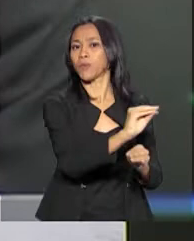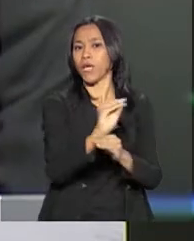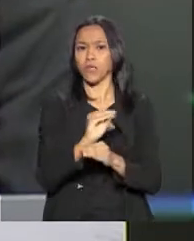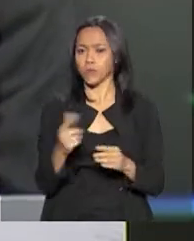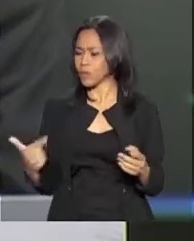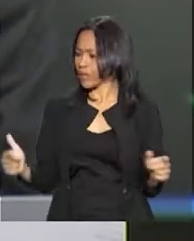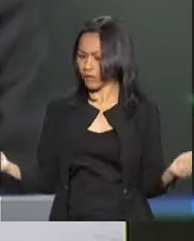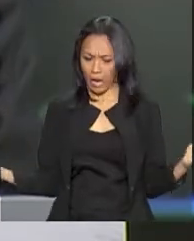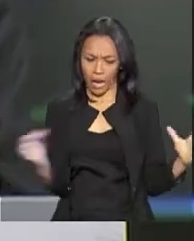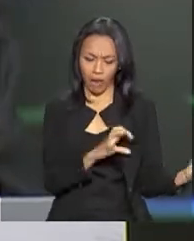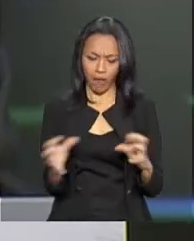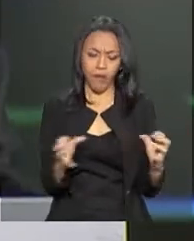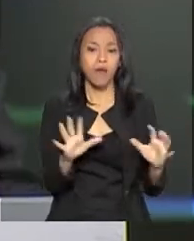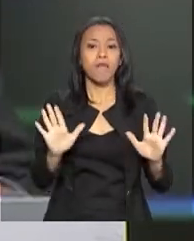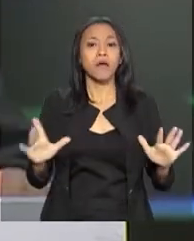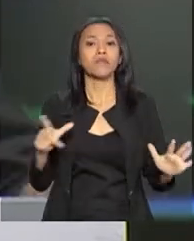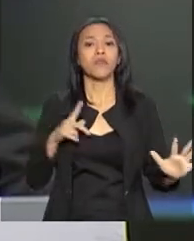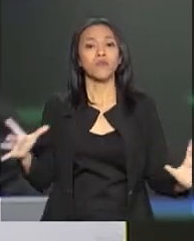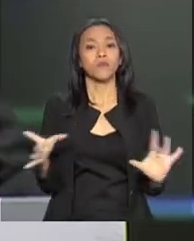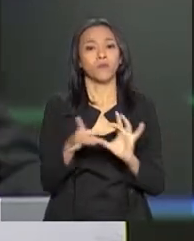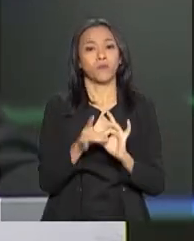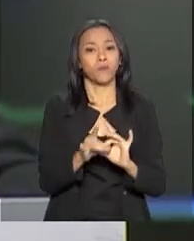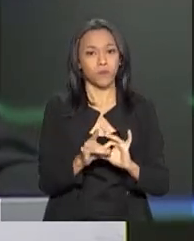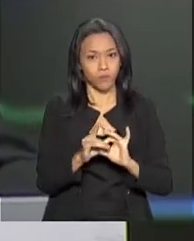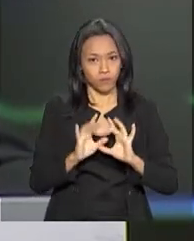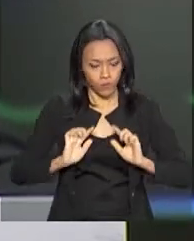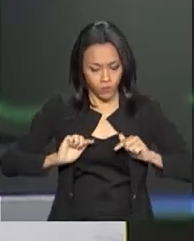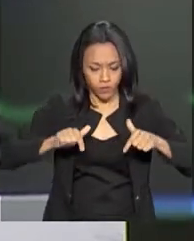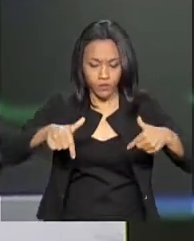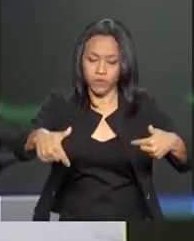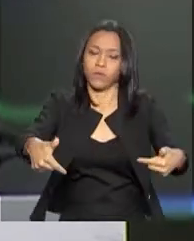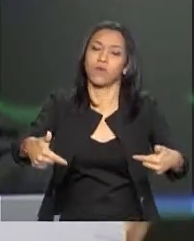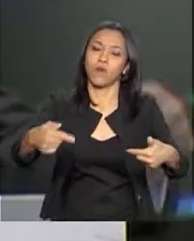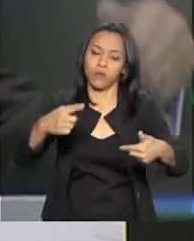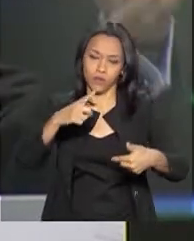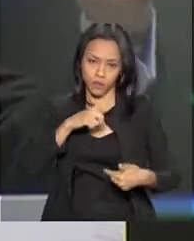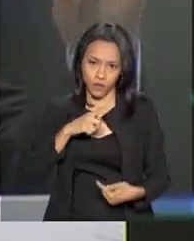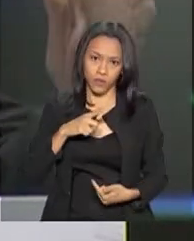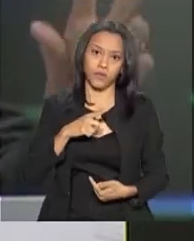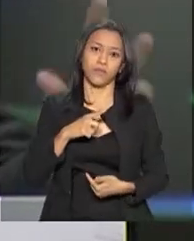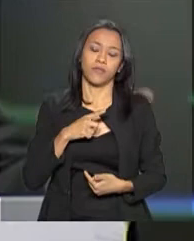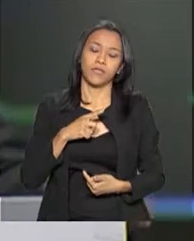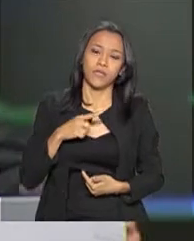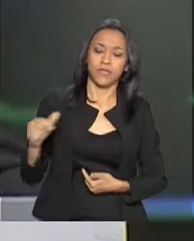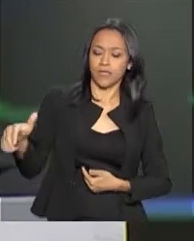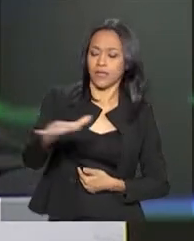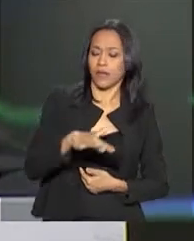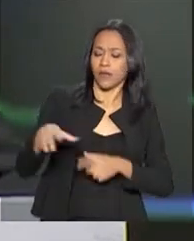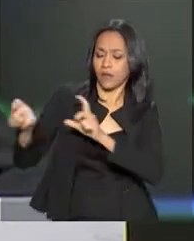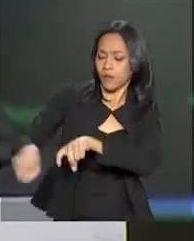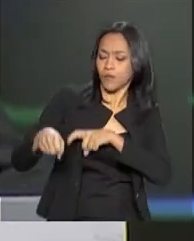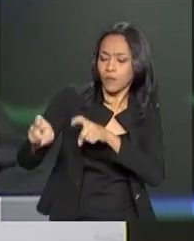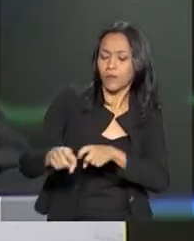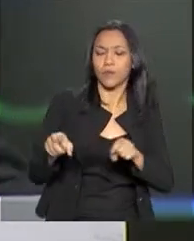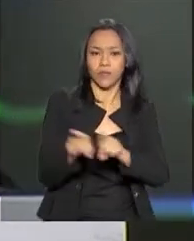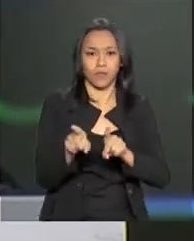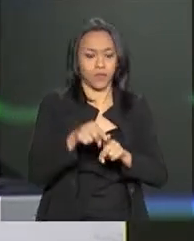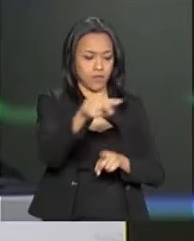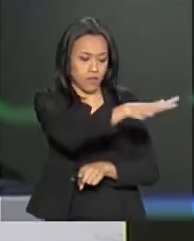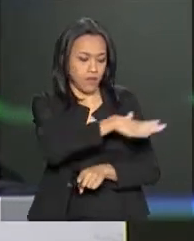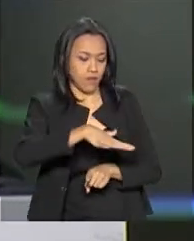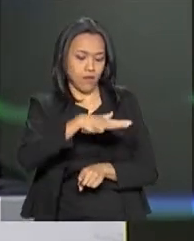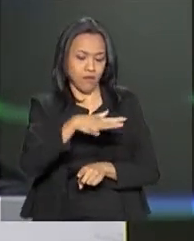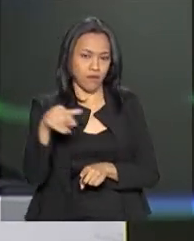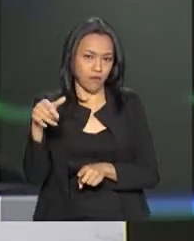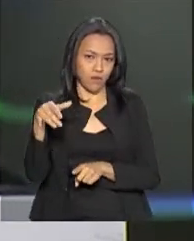esforços e que a agricultura agronegócios foi capaz